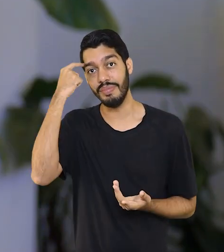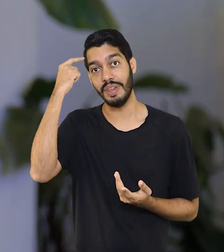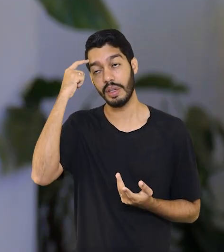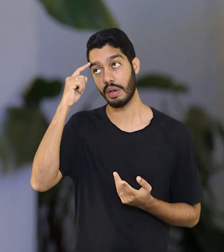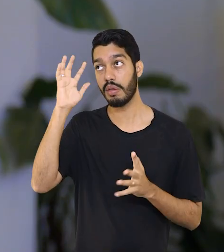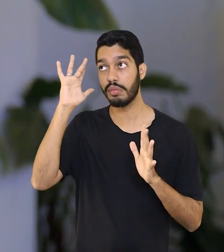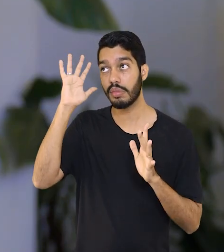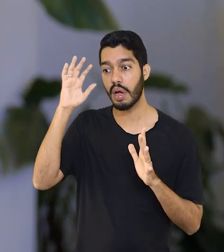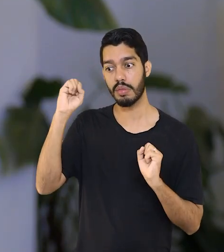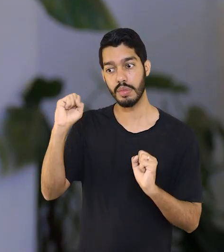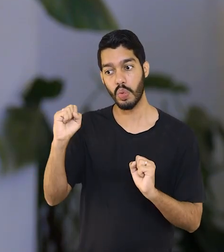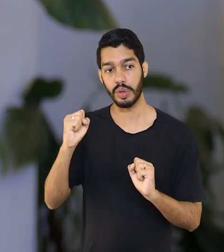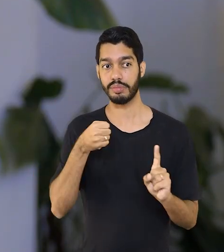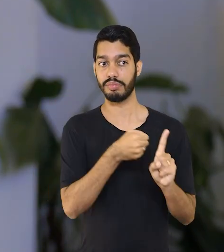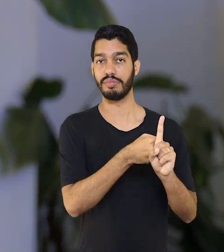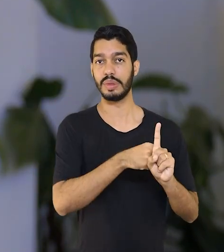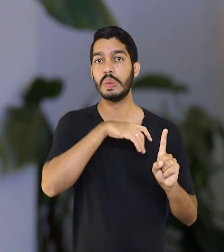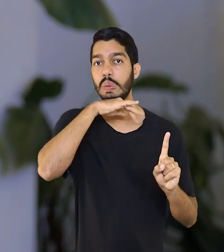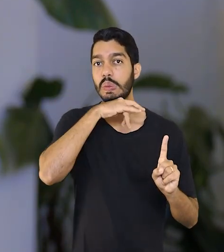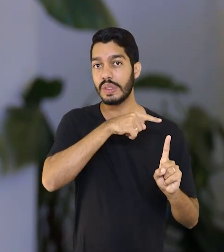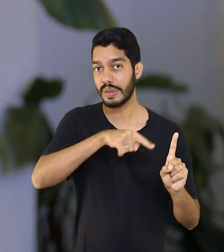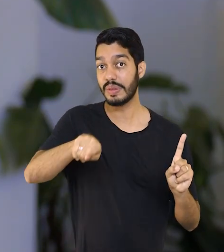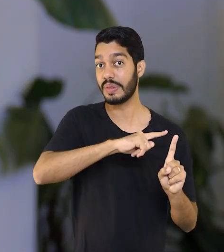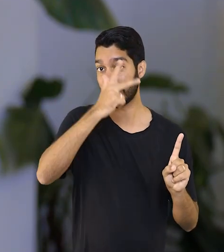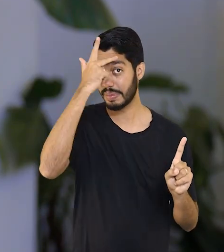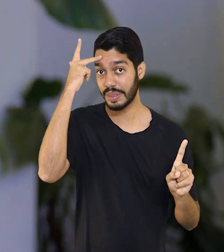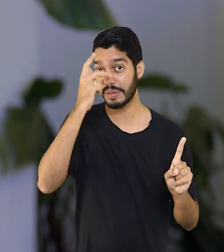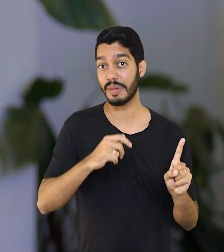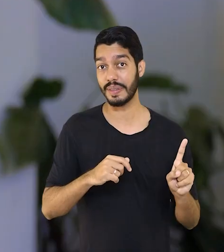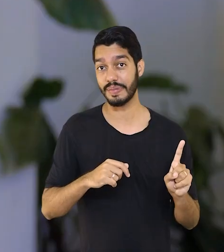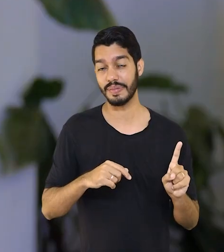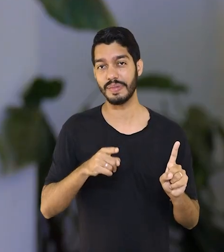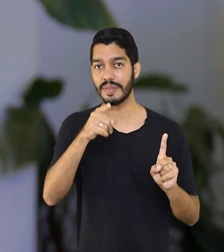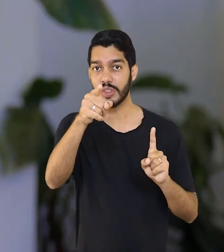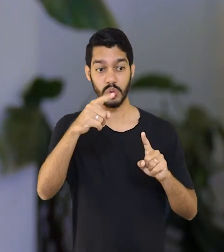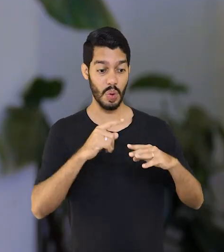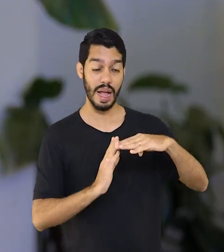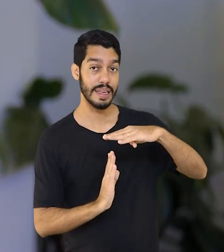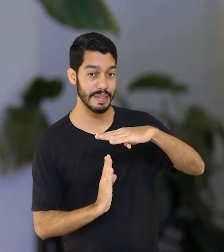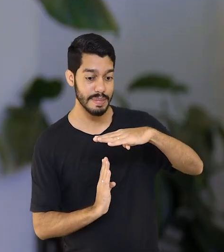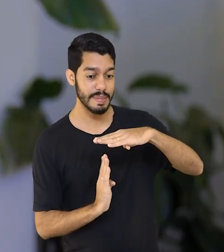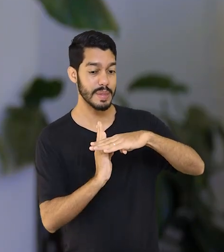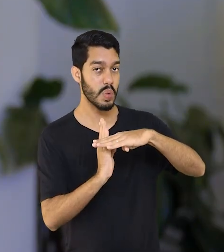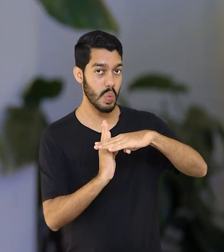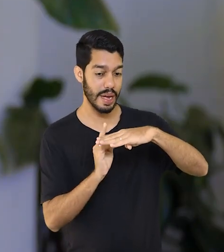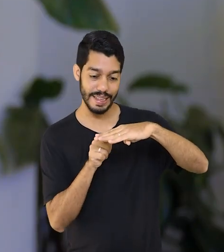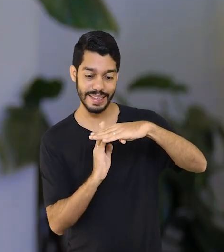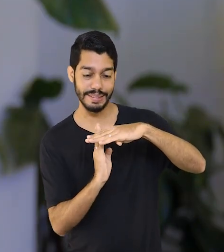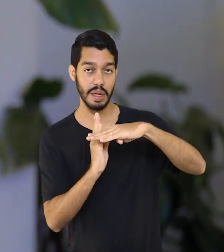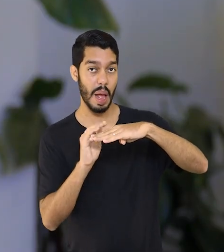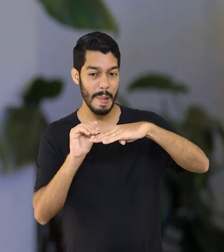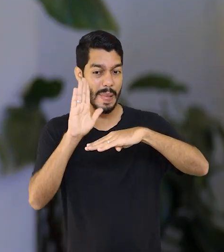Quebra um ponto de flexão, a probabilidade de quebrar os outros são muito maiores. Ponto de flexão é quando você passa, não tem retorno, e tem 5